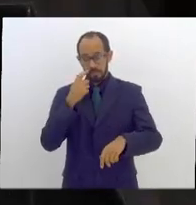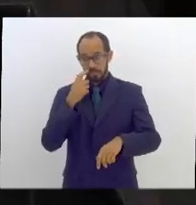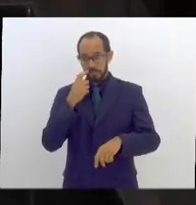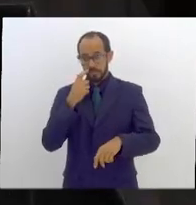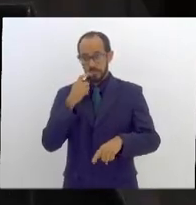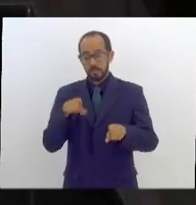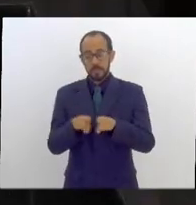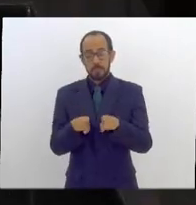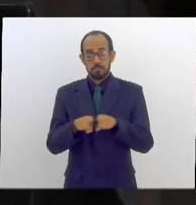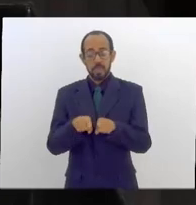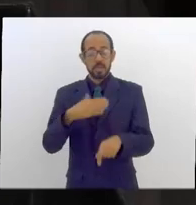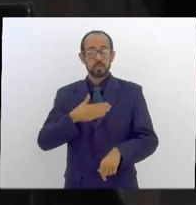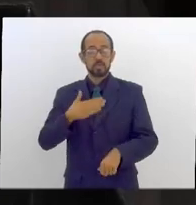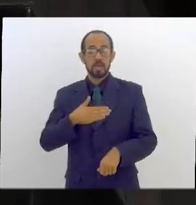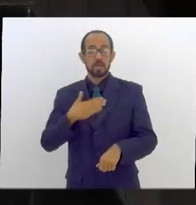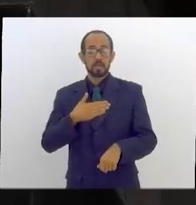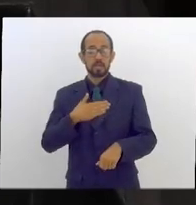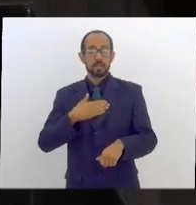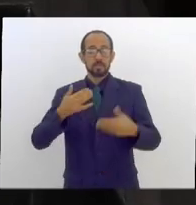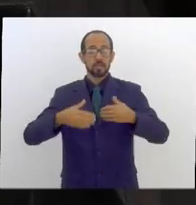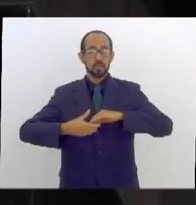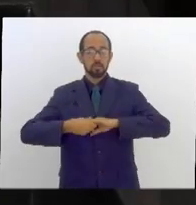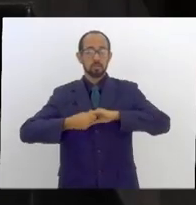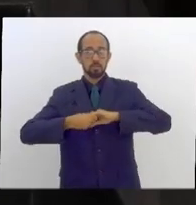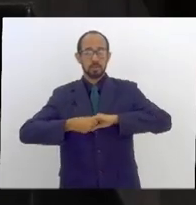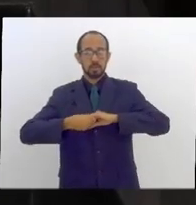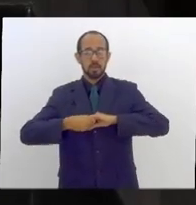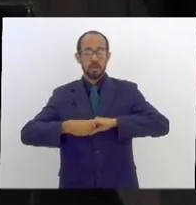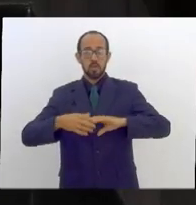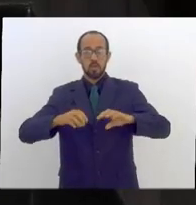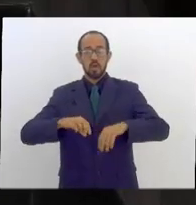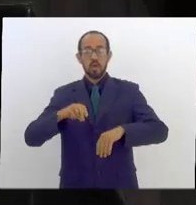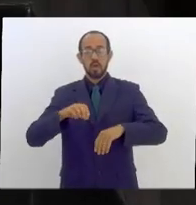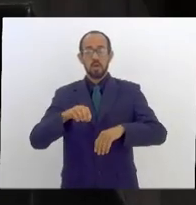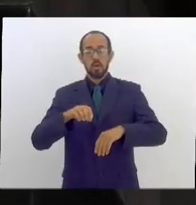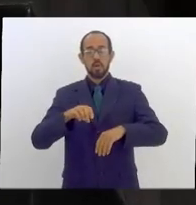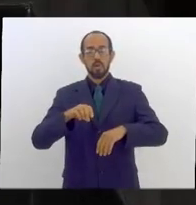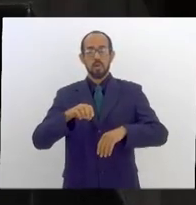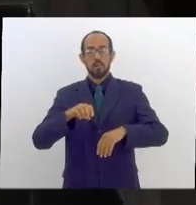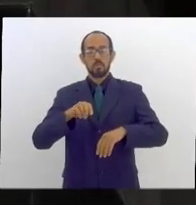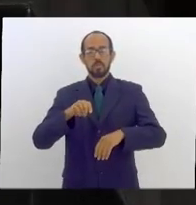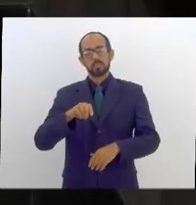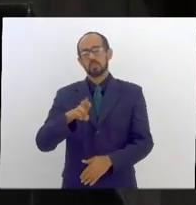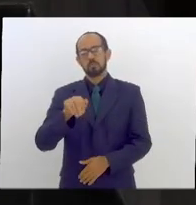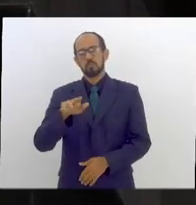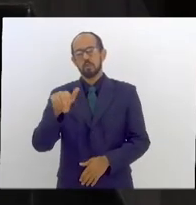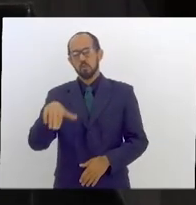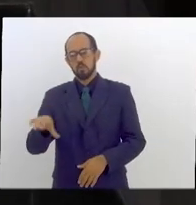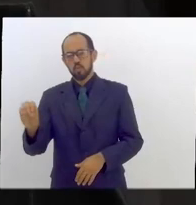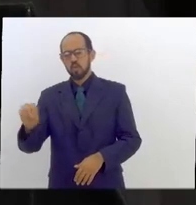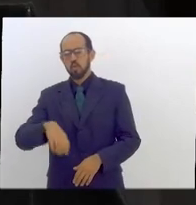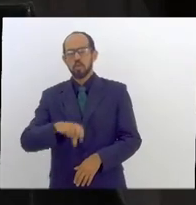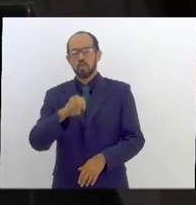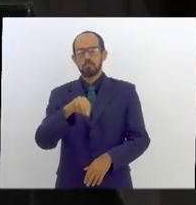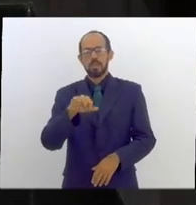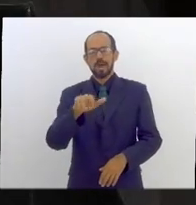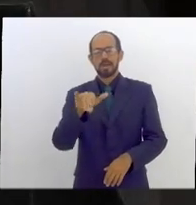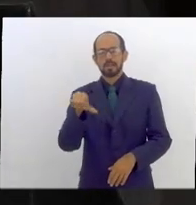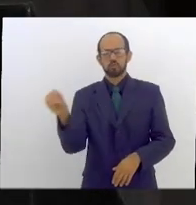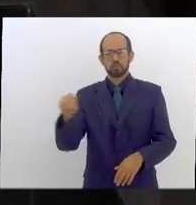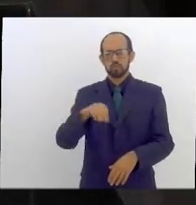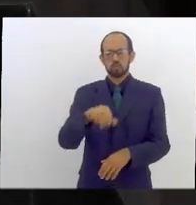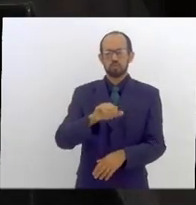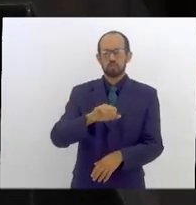estar saudando à mesa o Major Brigadeiro do Ar, Márcio Bruno Bonotto, Major Brigadeiro do Ar, José Madureira